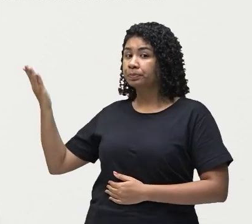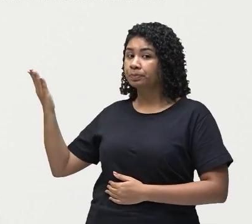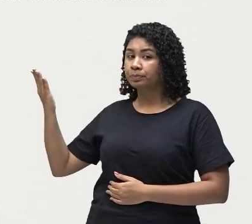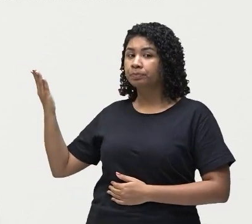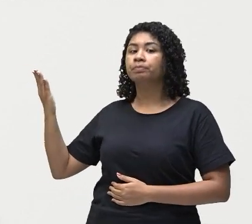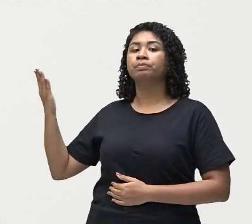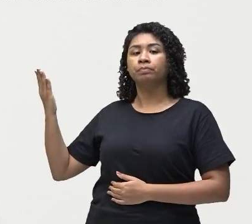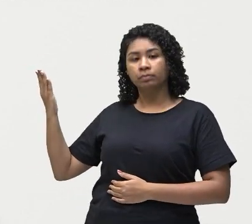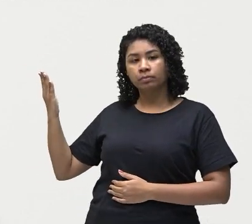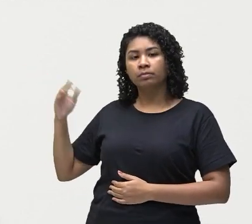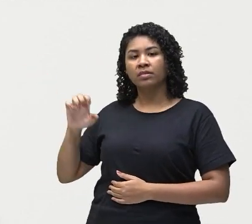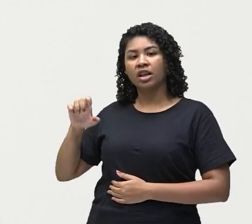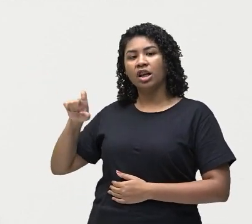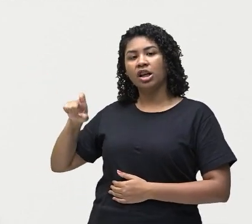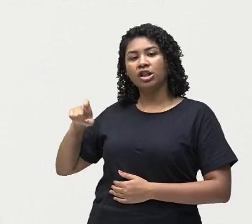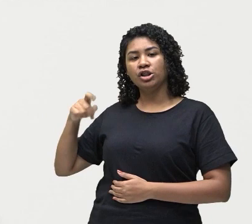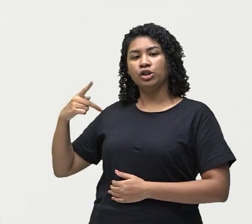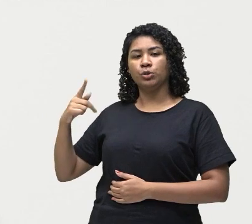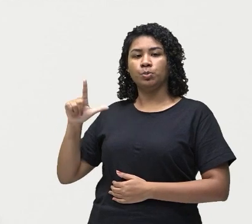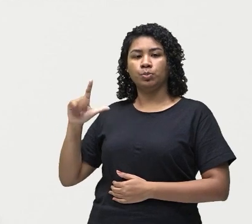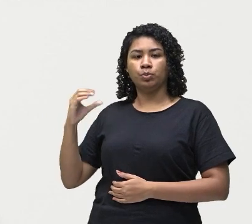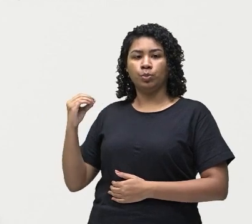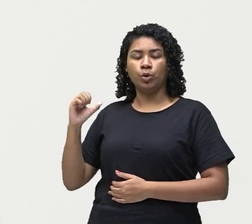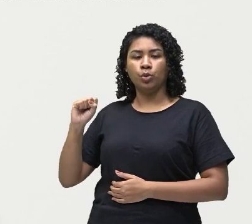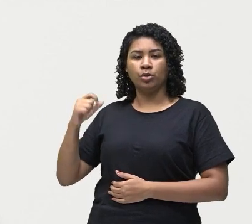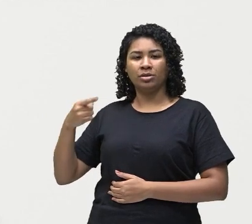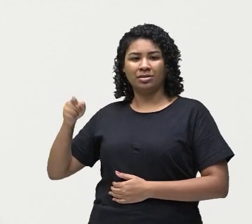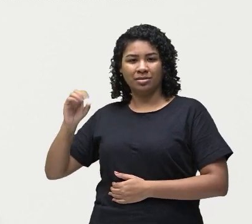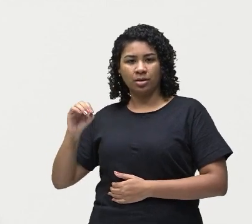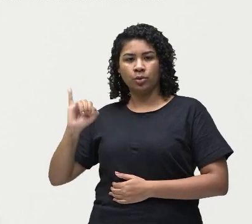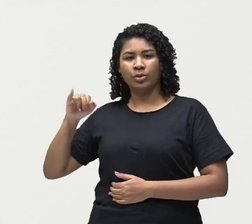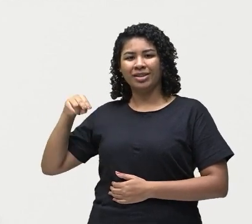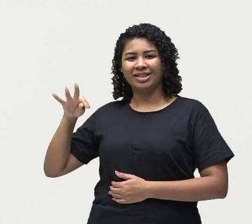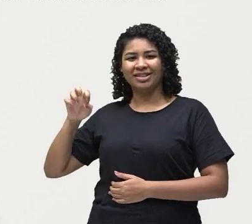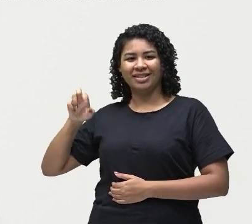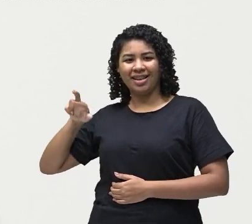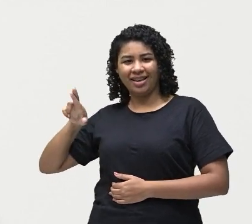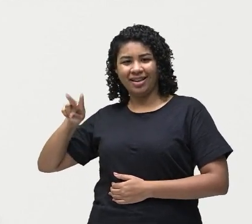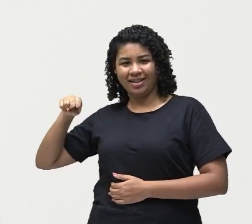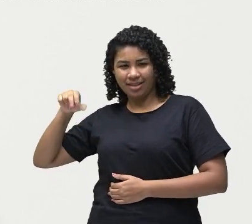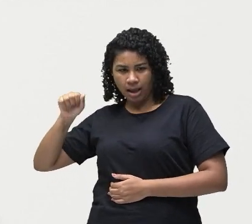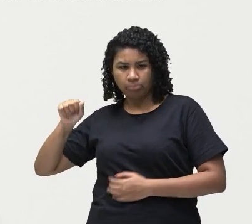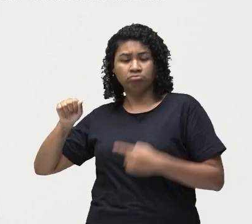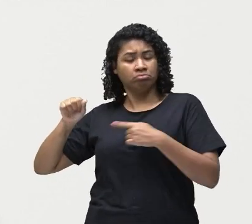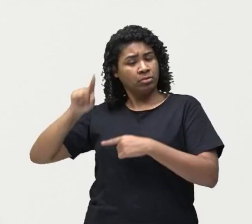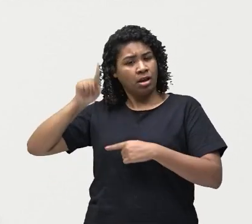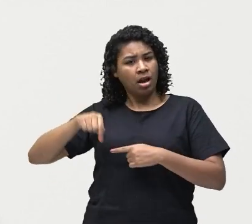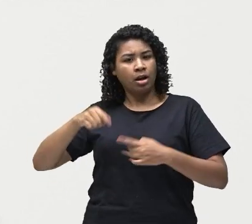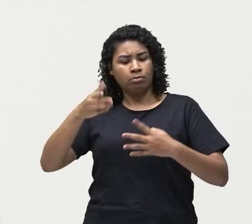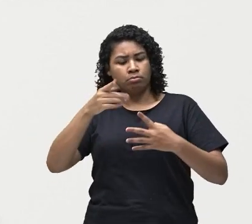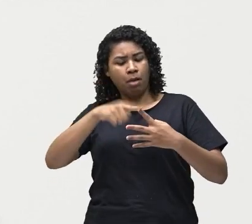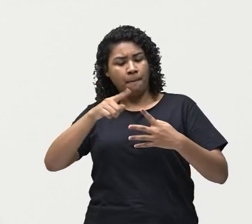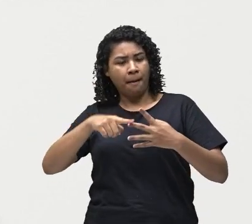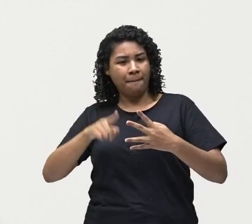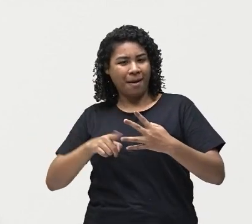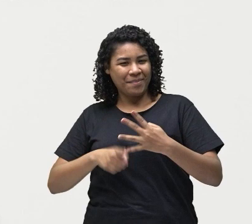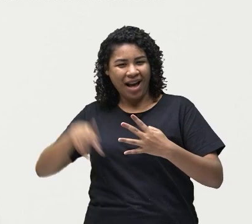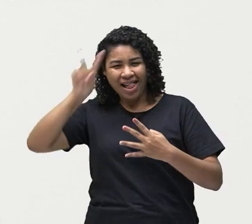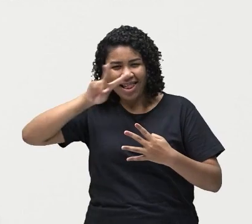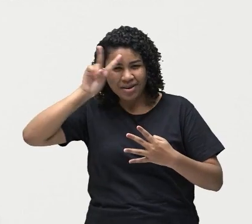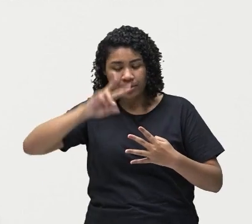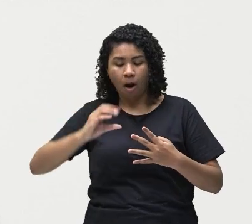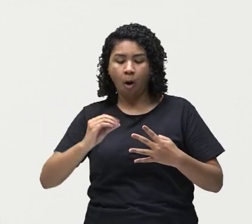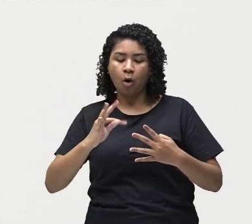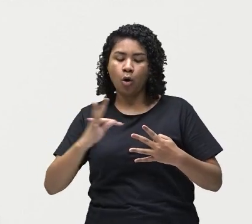ou motor a explosão de quatro tempos como nós já vimos né o ciclo de Otto o combustível mais utilizado